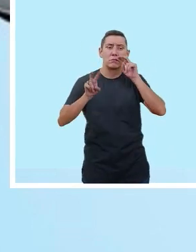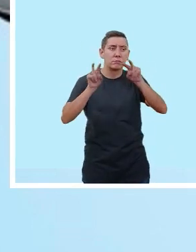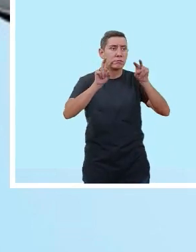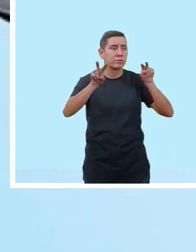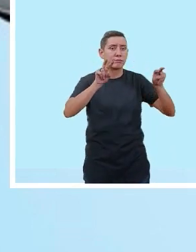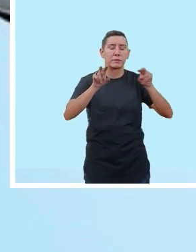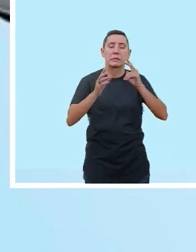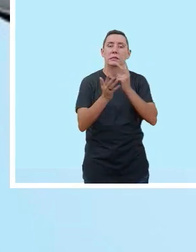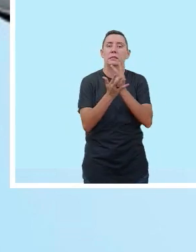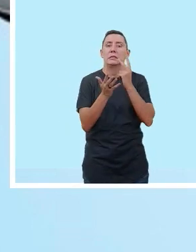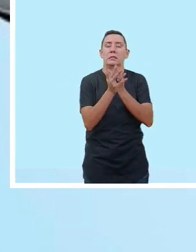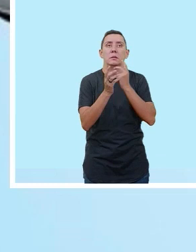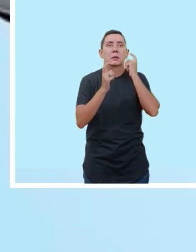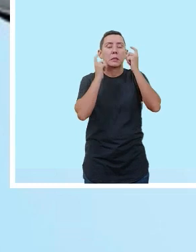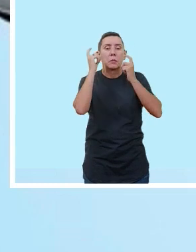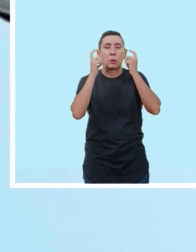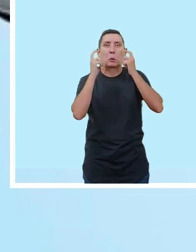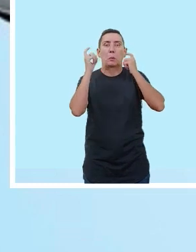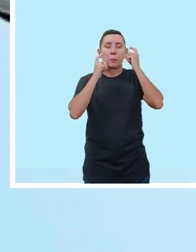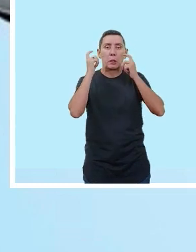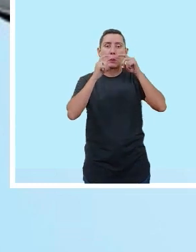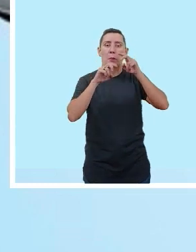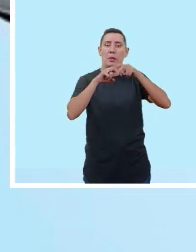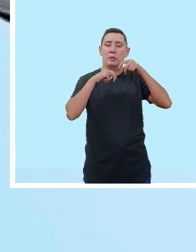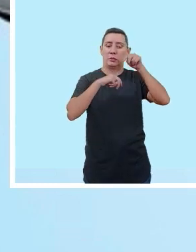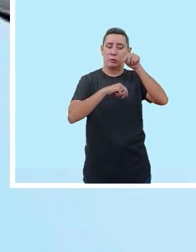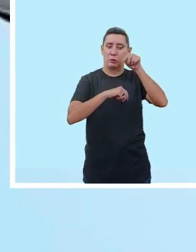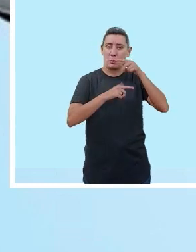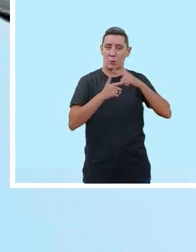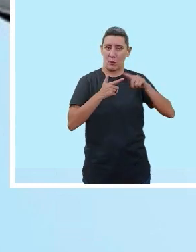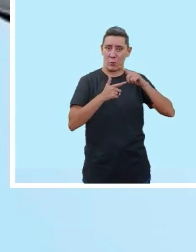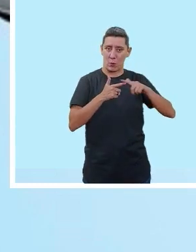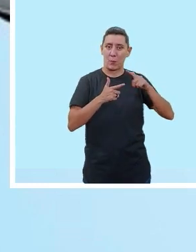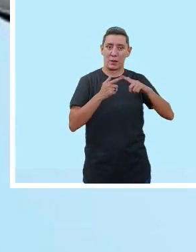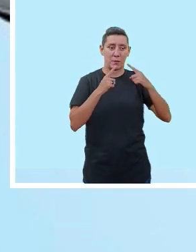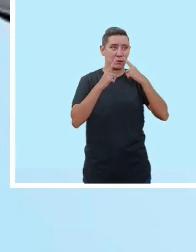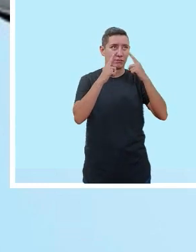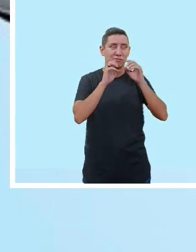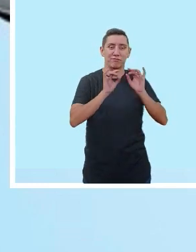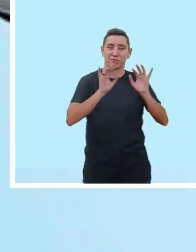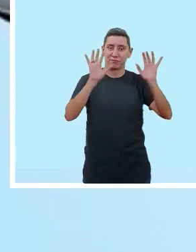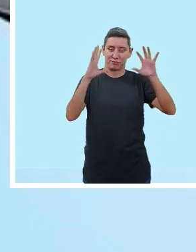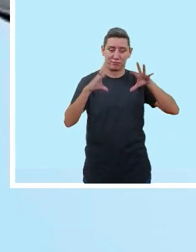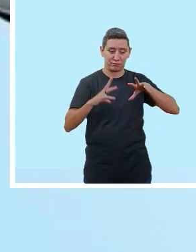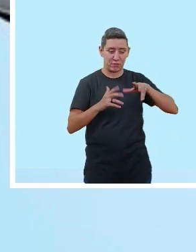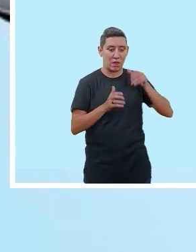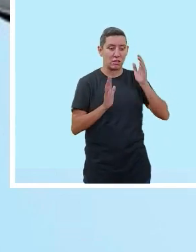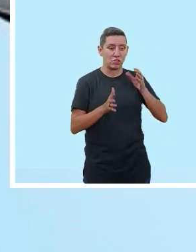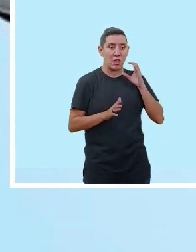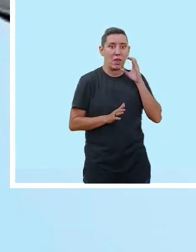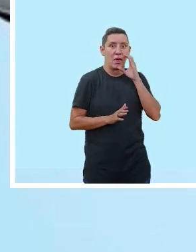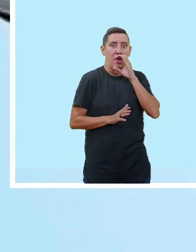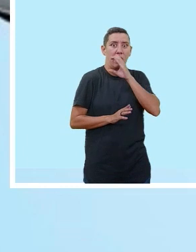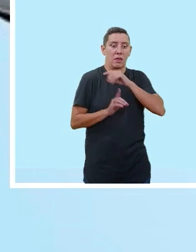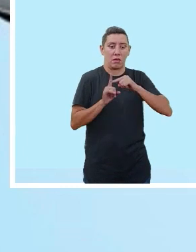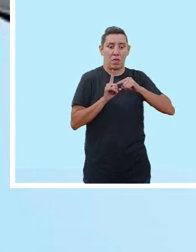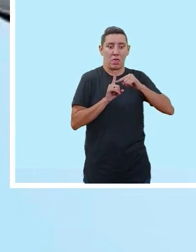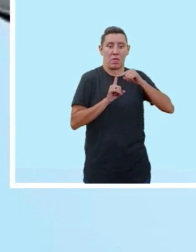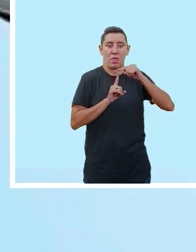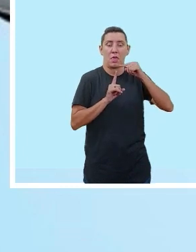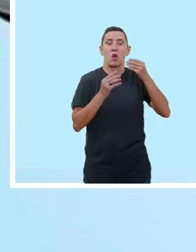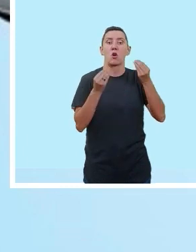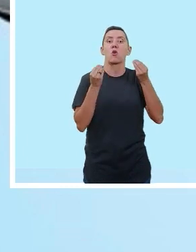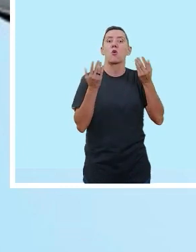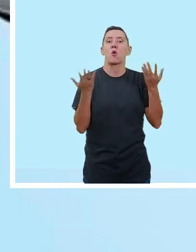pessoas, uma série de autoridades comentando sobre a questão do aquecimento global. Então, assim, é muito importante aqui